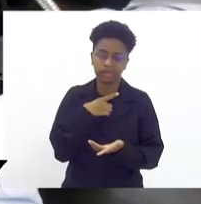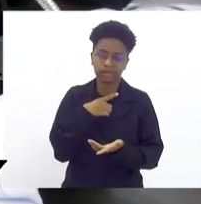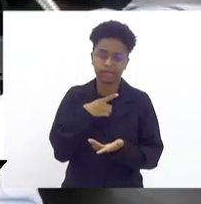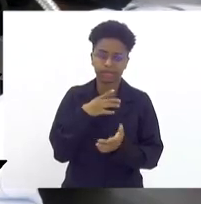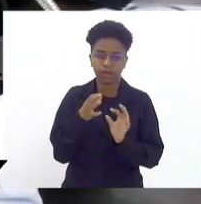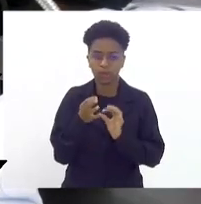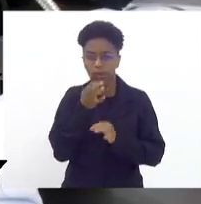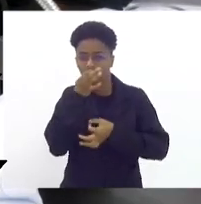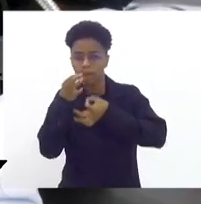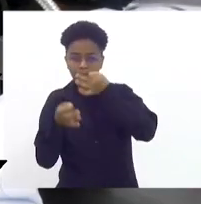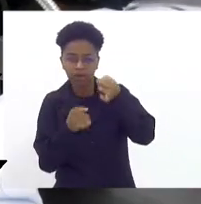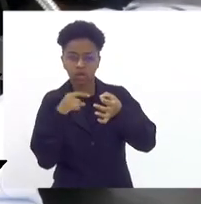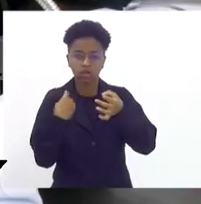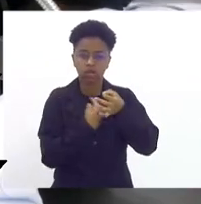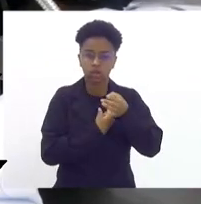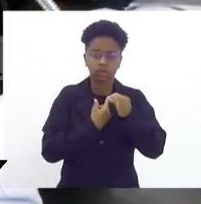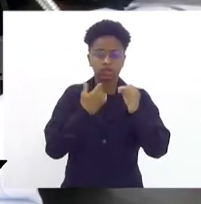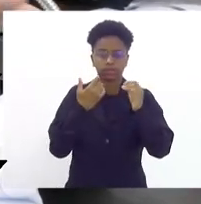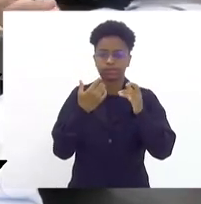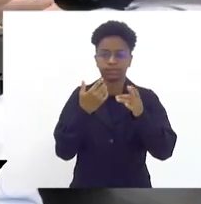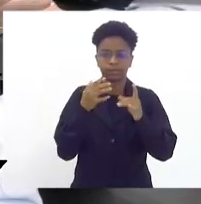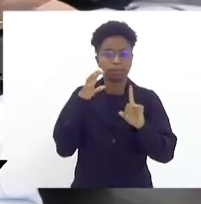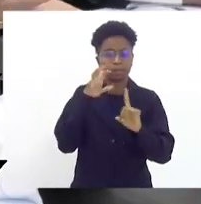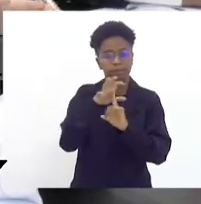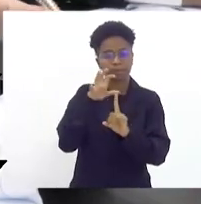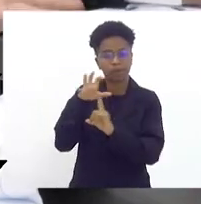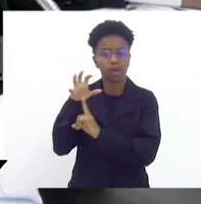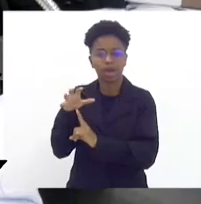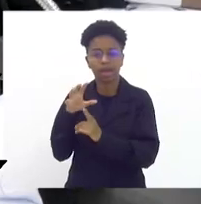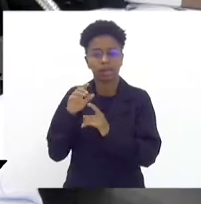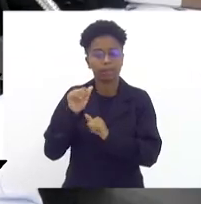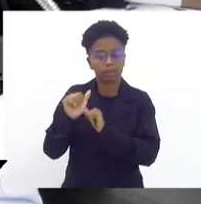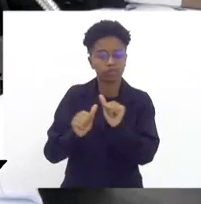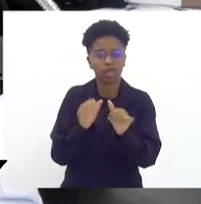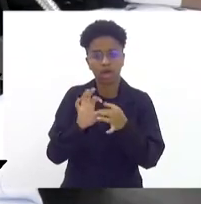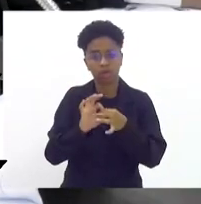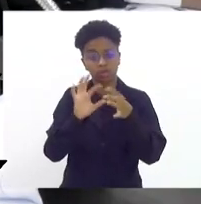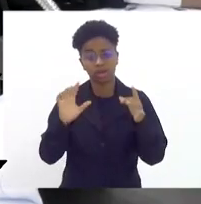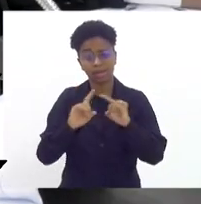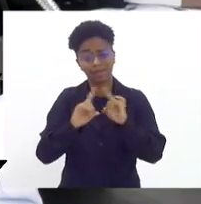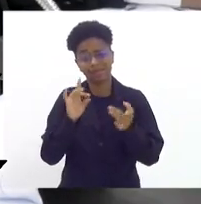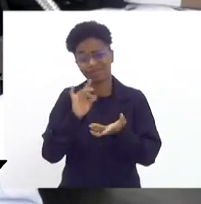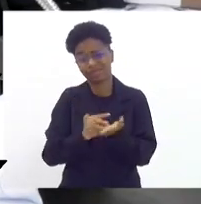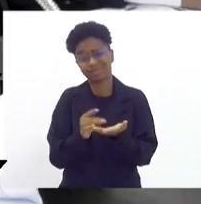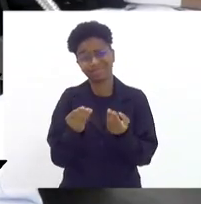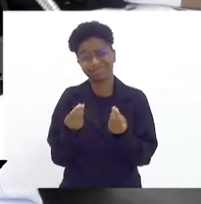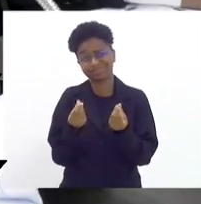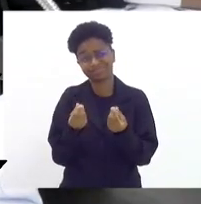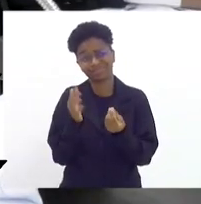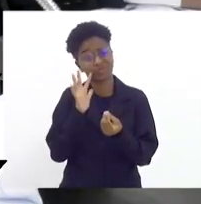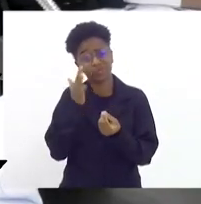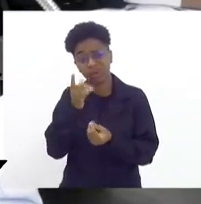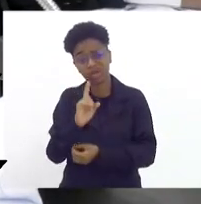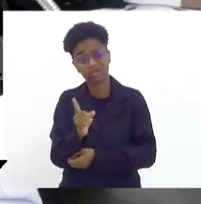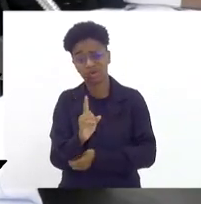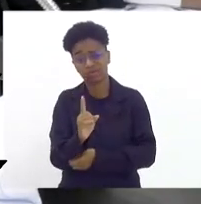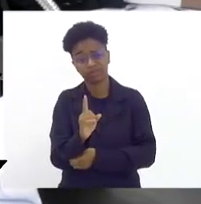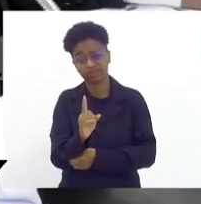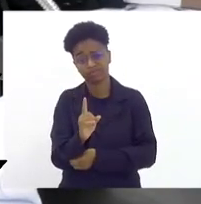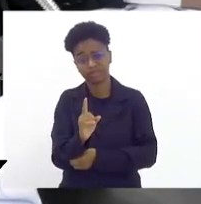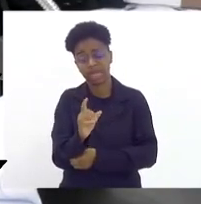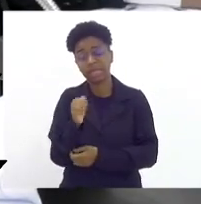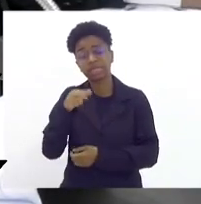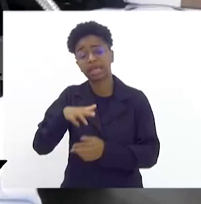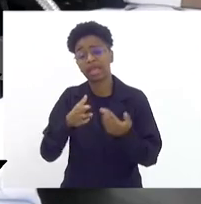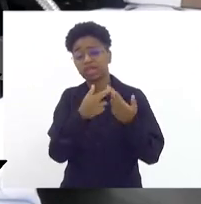gente ferir vícios de competência transformando o processo em autorizativo, que não o faz resolvida a questão da competência. A minha questão é